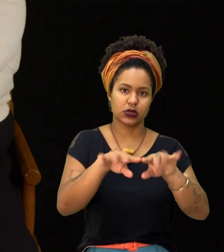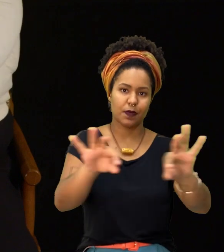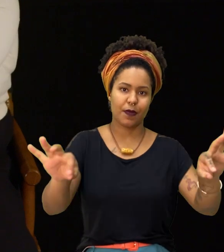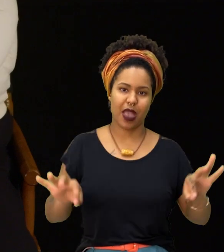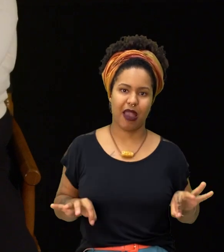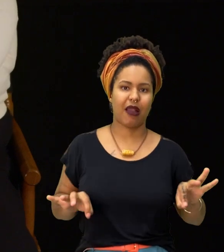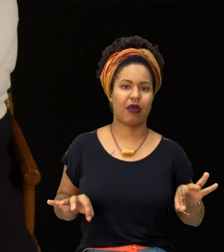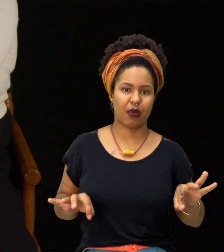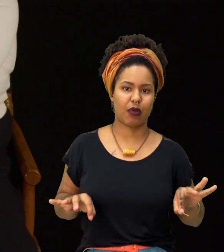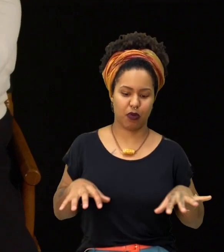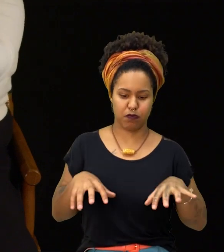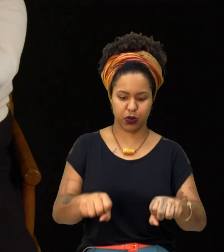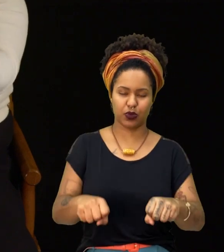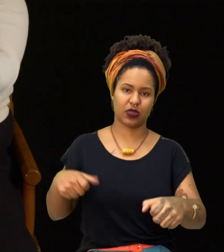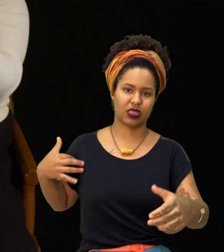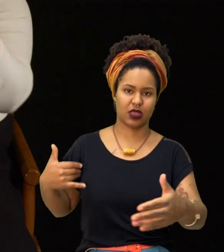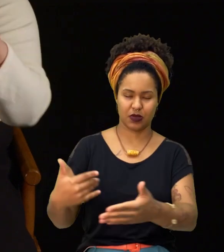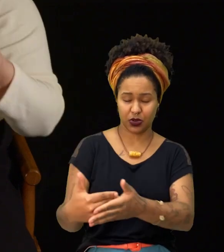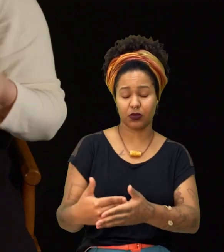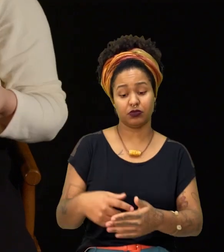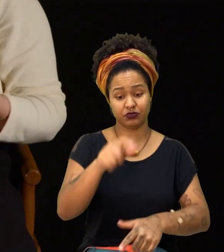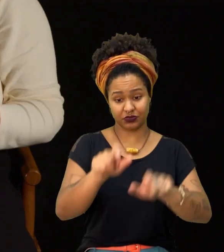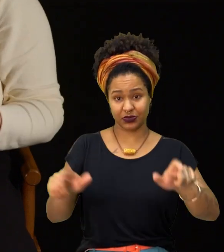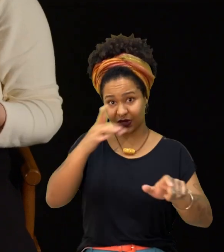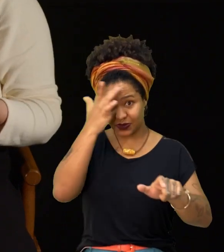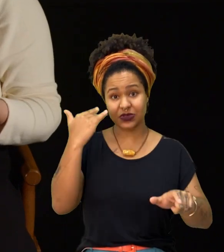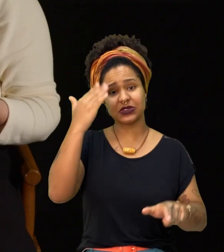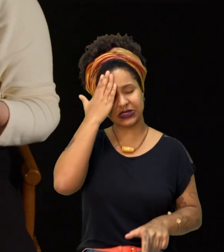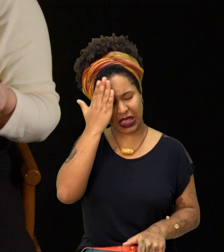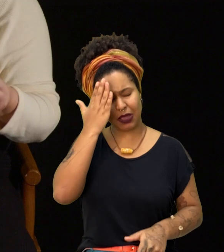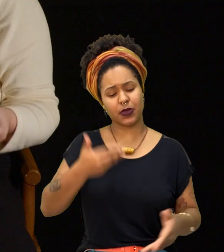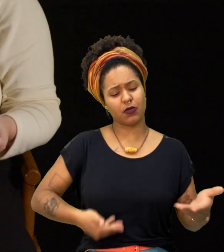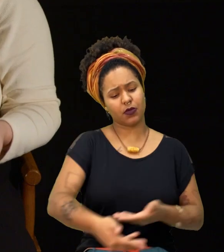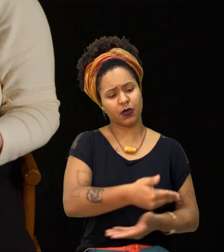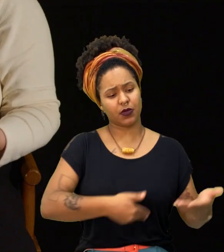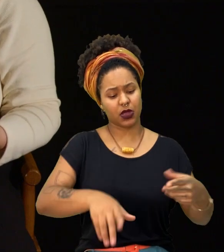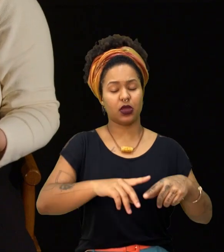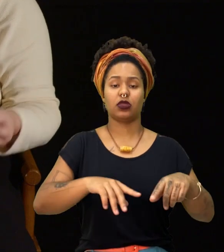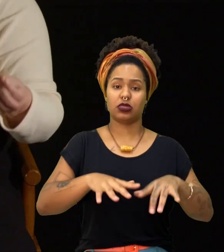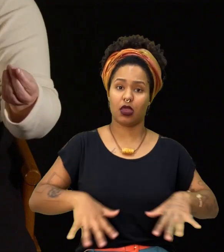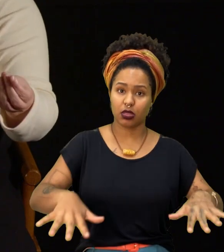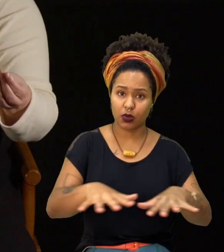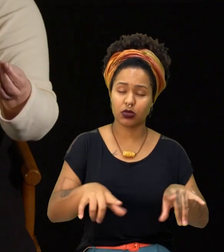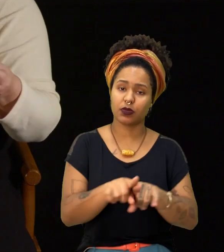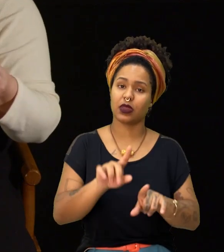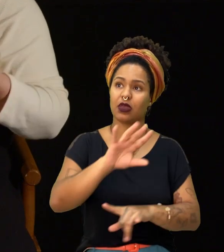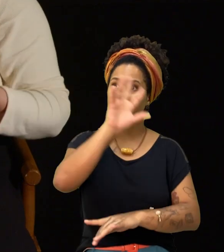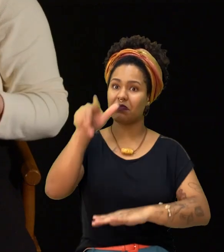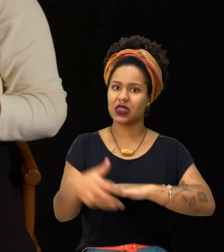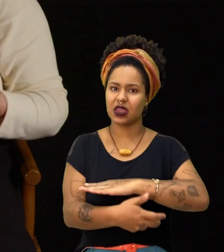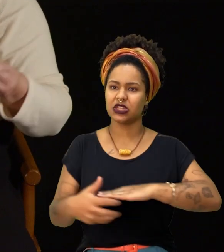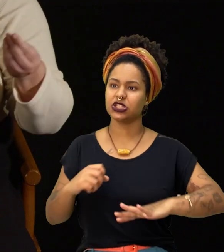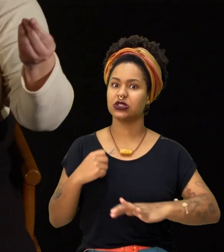pessoas sabem conviver com o território, com o ambiente, de uma forma plausível e sustentável, realmente. E que